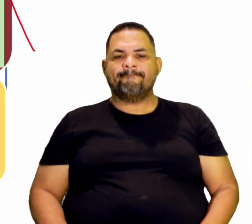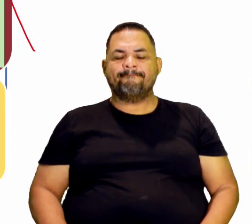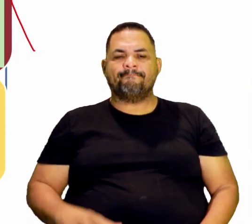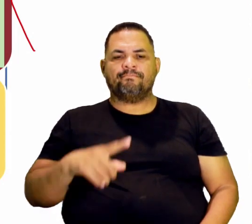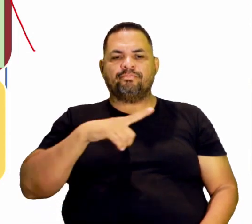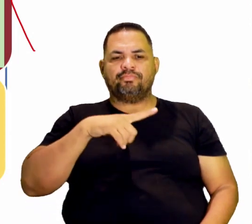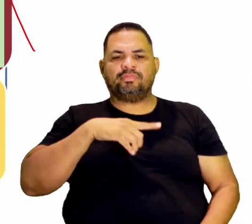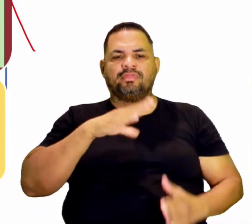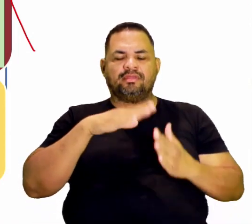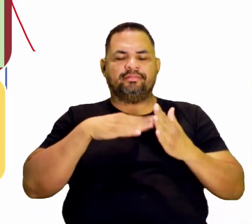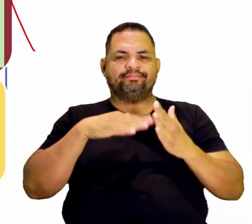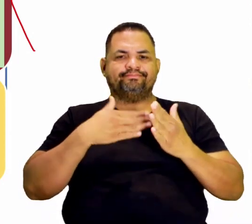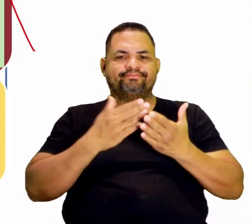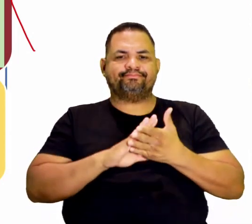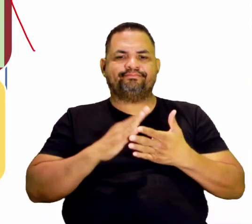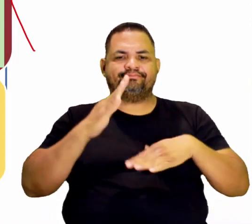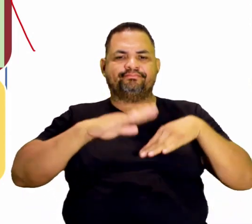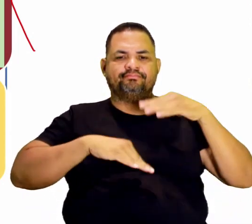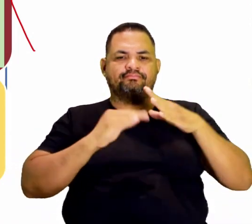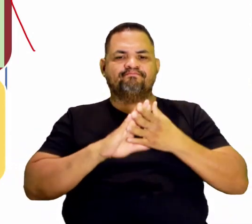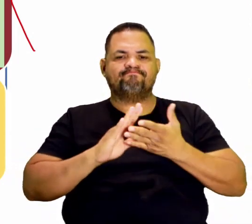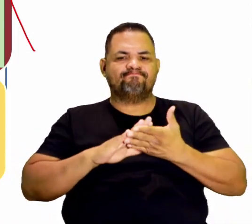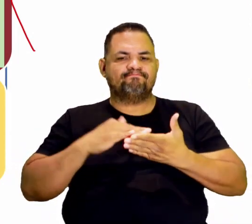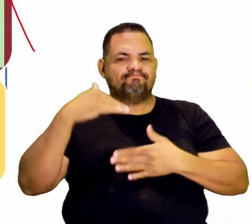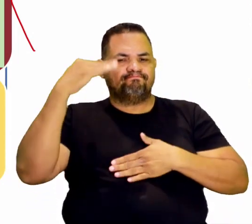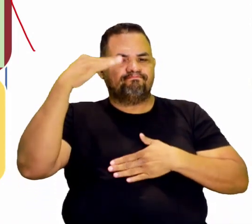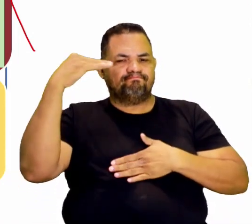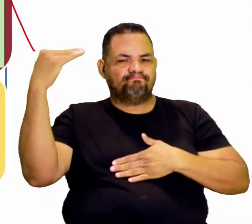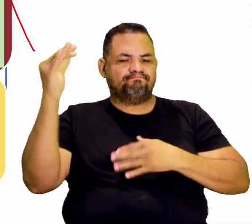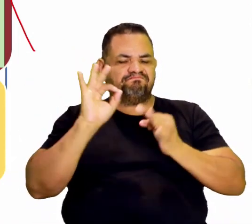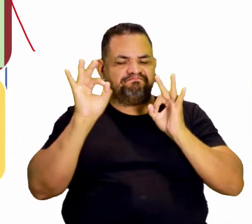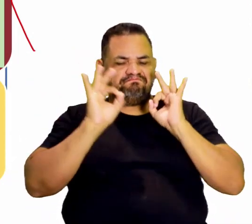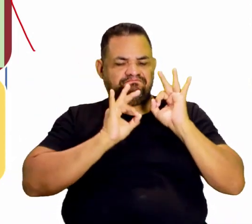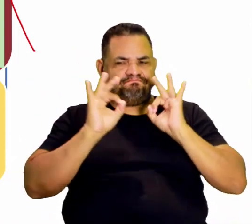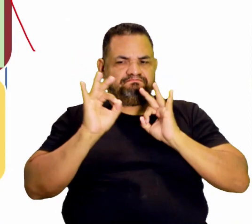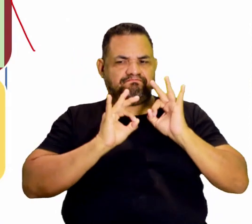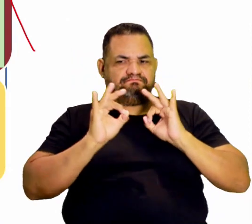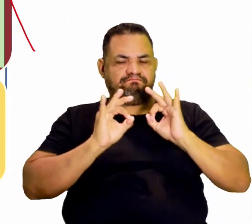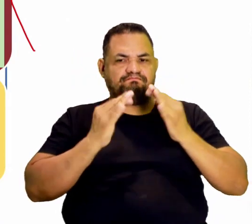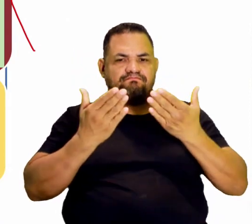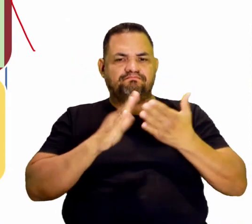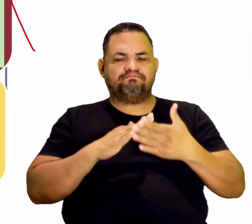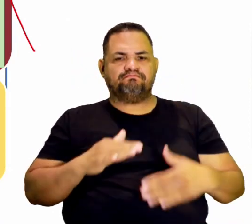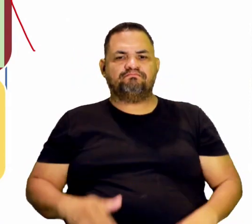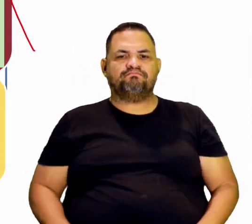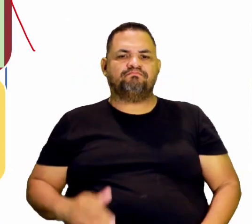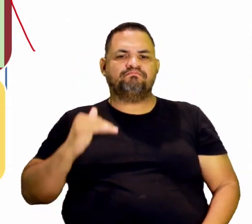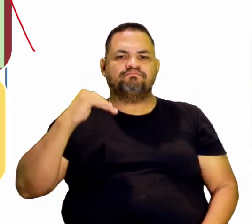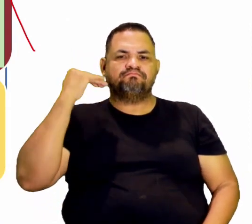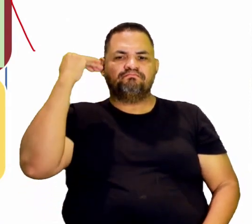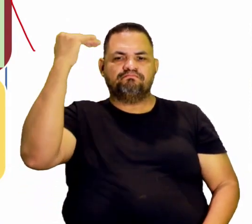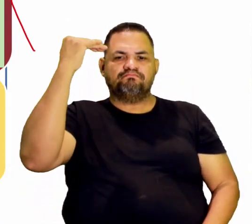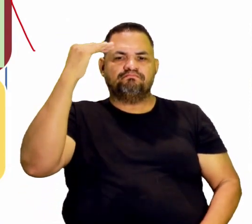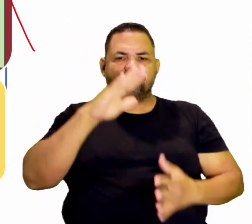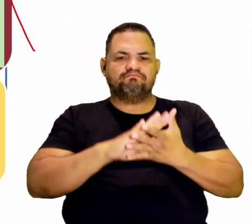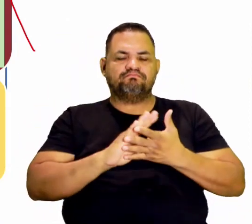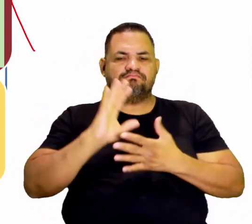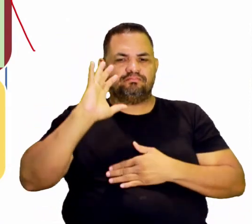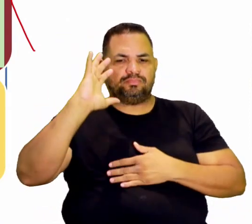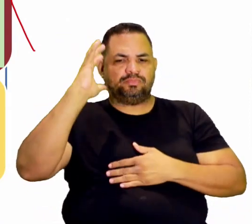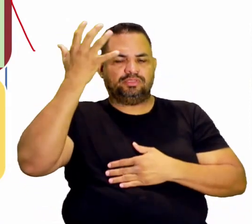eram pintores assim, geniais, pintores de alta capacidade